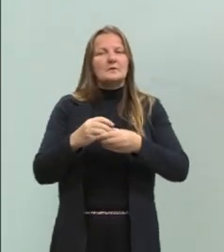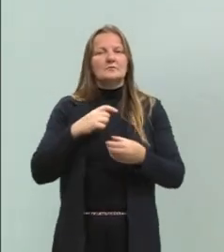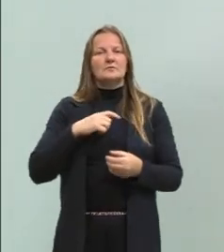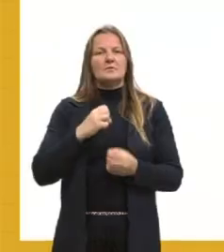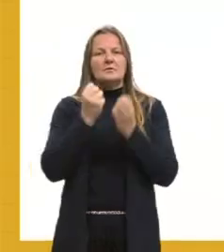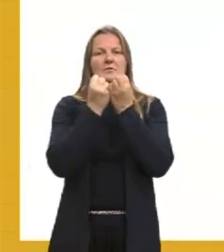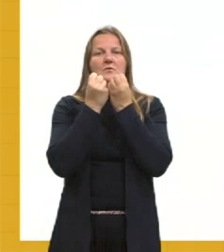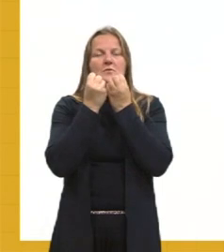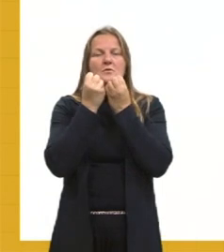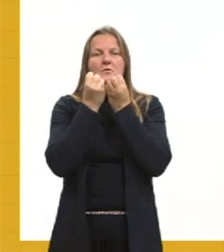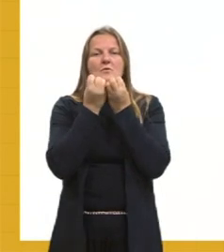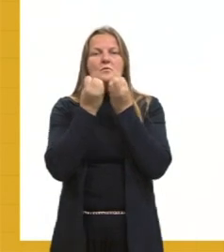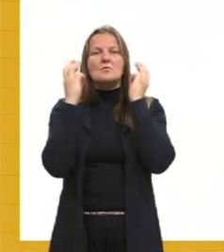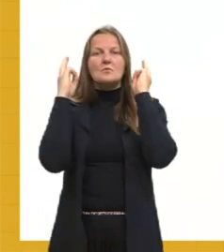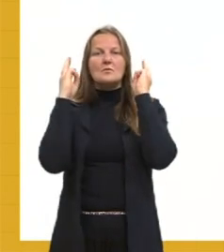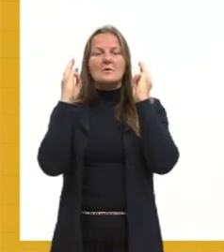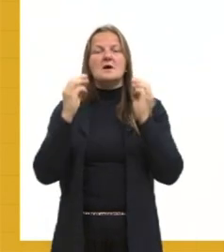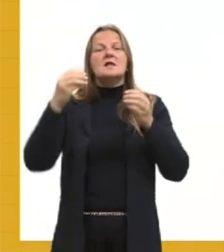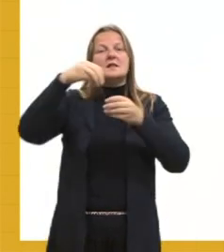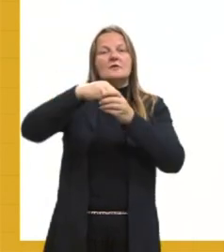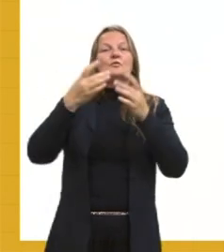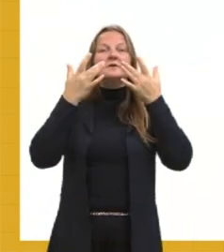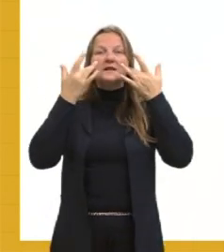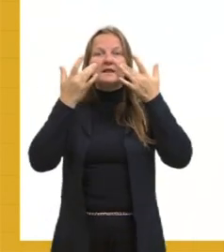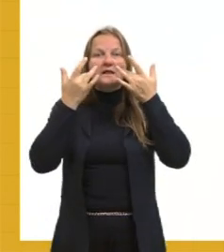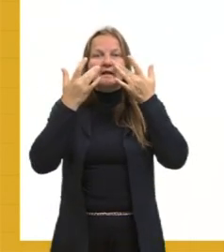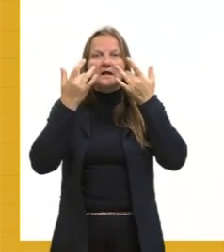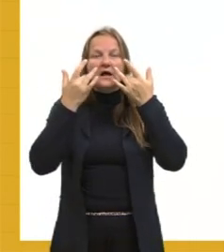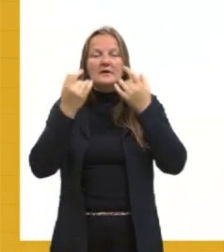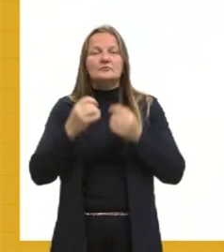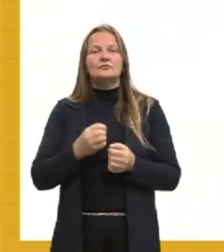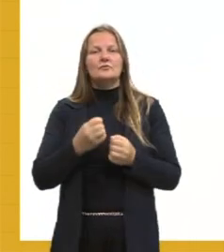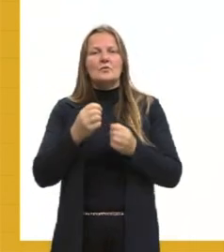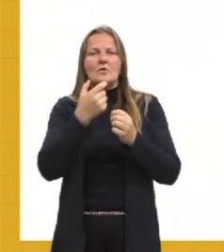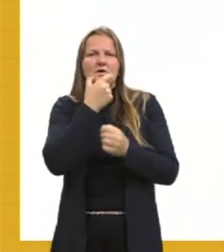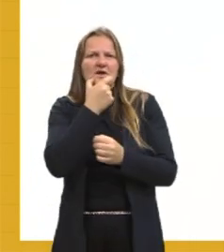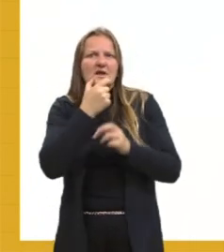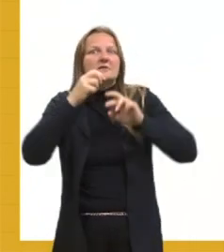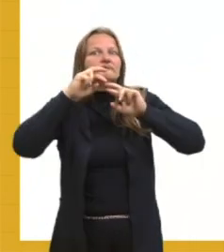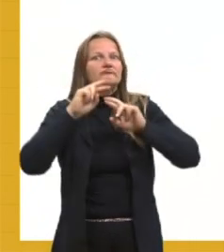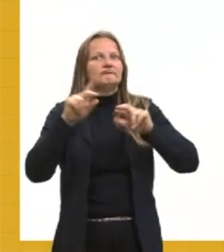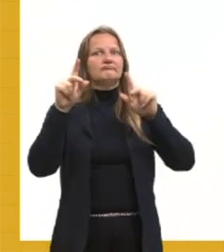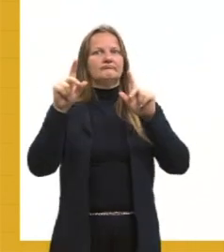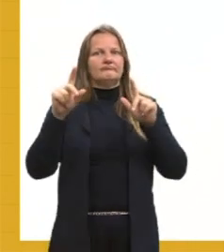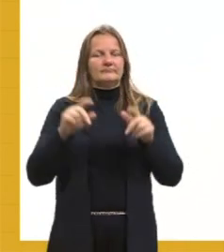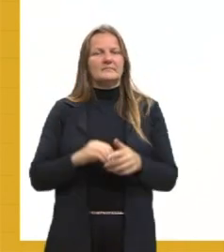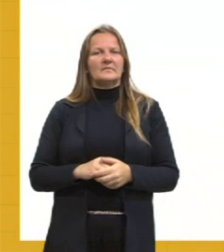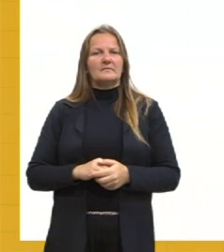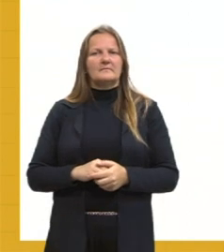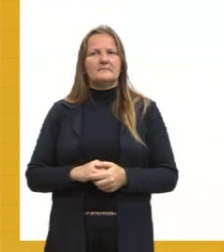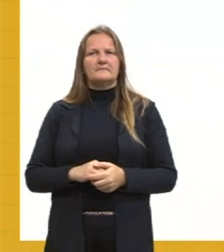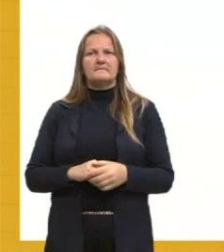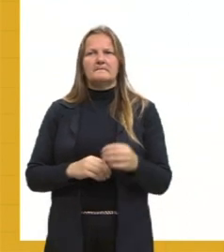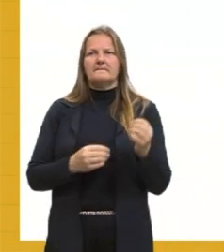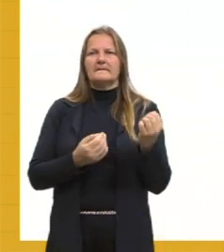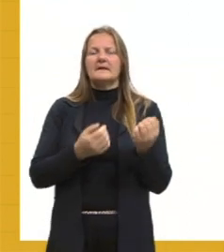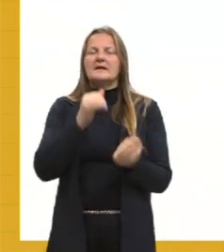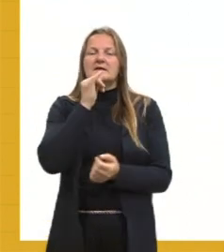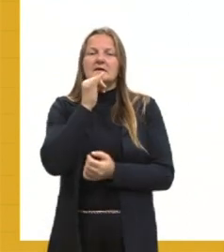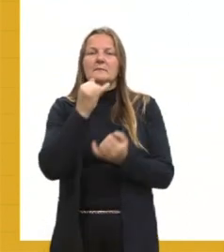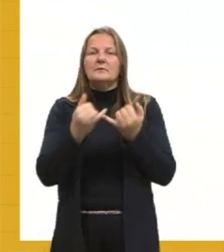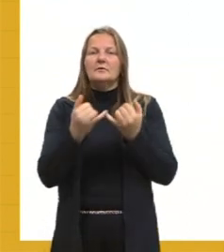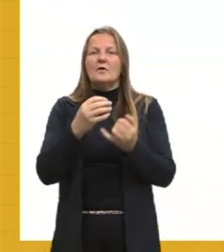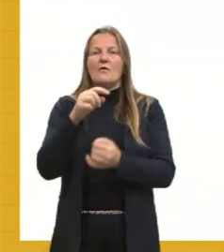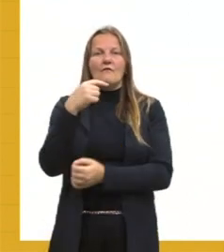William Shakespeare no teatro né E era um inglês muito diferente o Will por exemplo naquela época